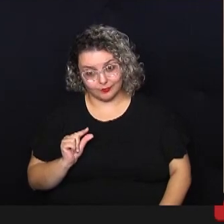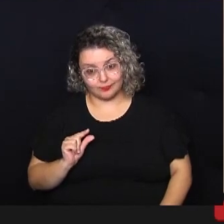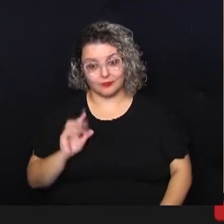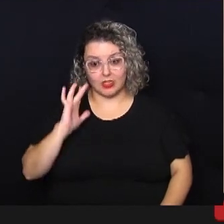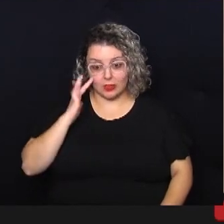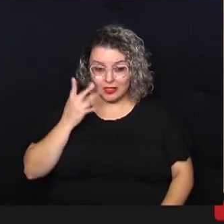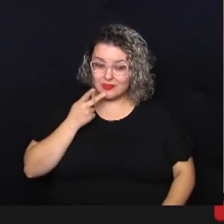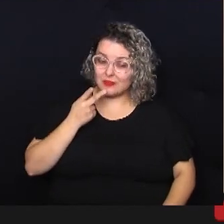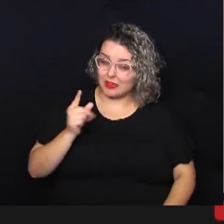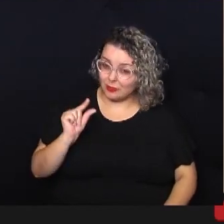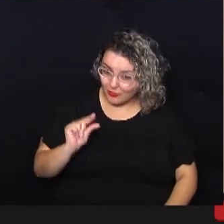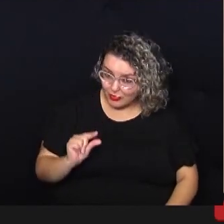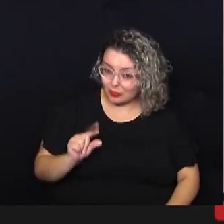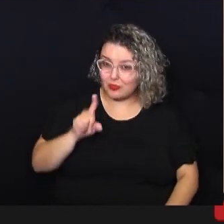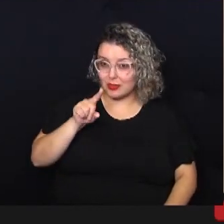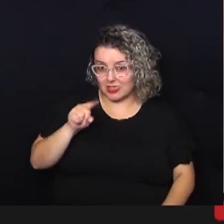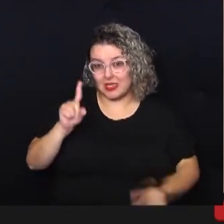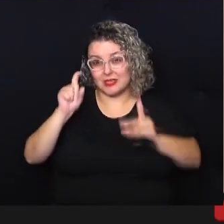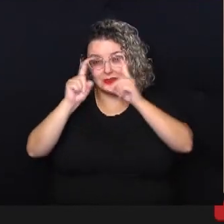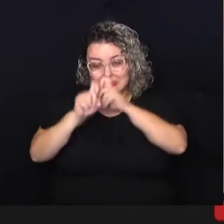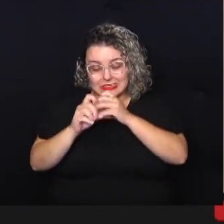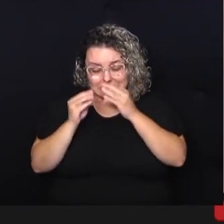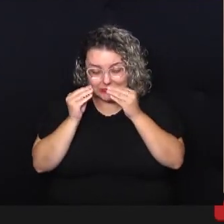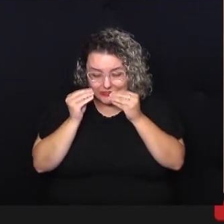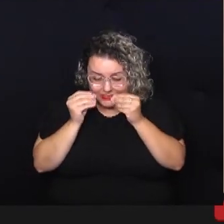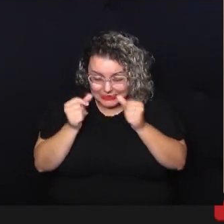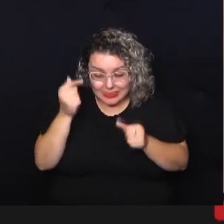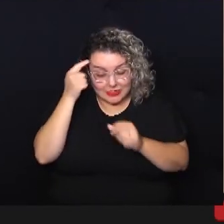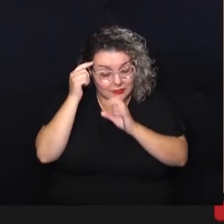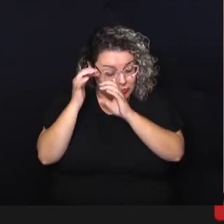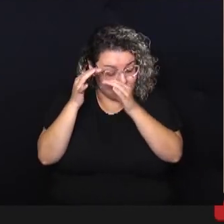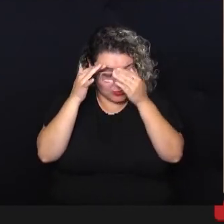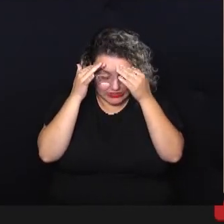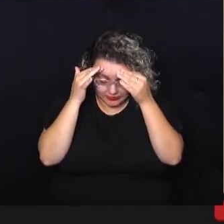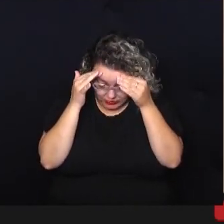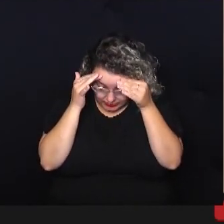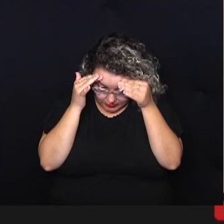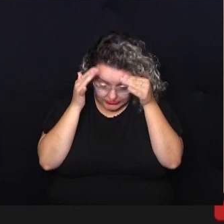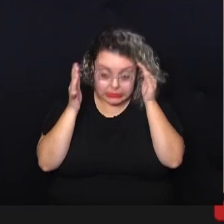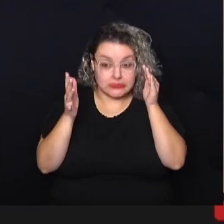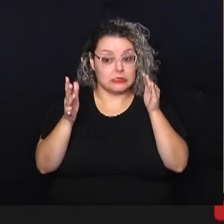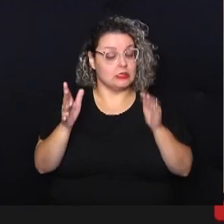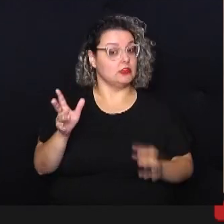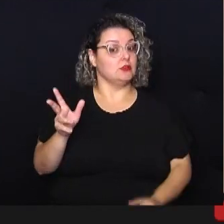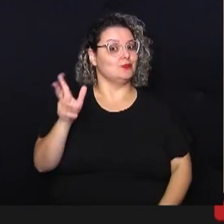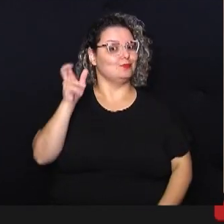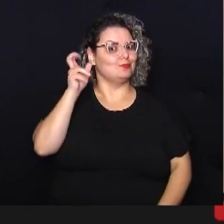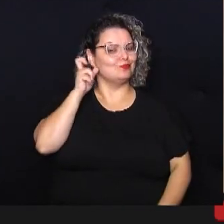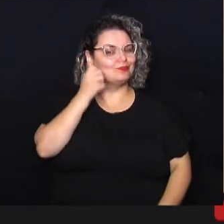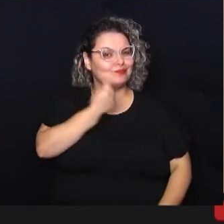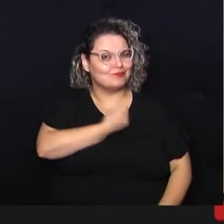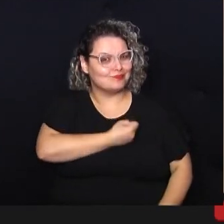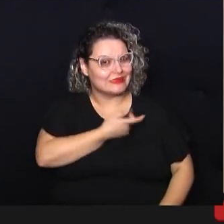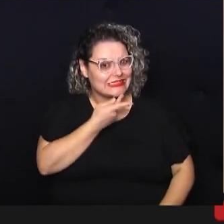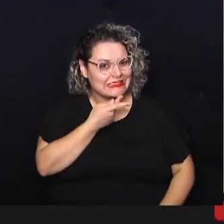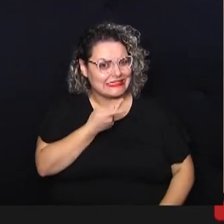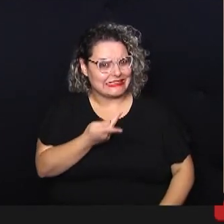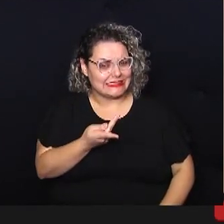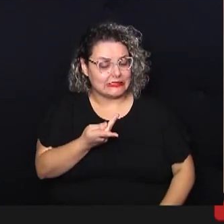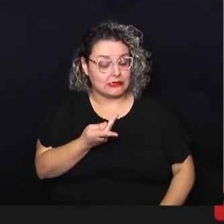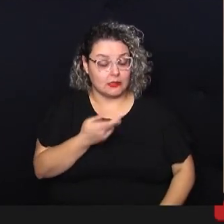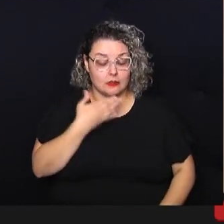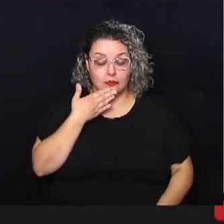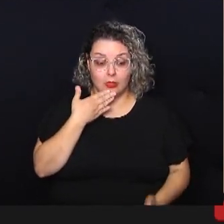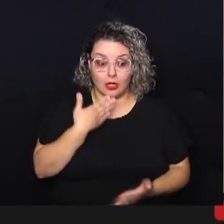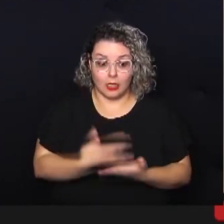pouco porque ele é difícil de digerir, é difícil pensar sobre isso. Quando a gente escuta esses números que você acabou de falar, a gente se